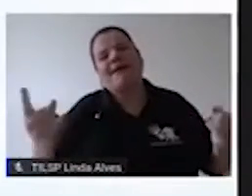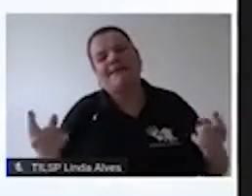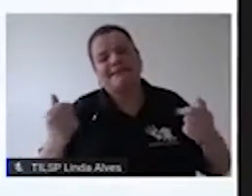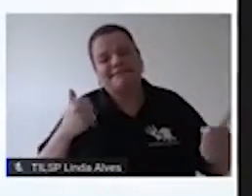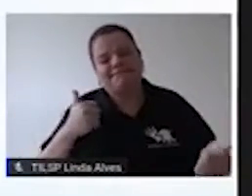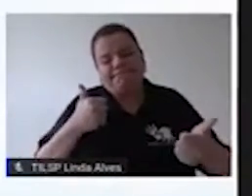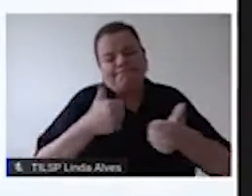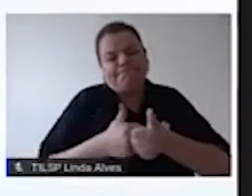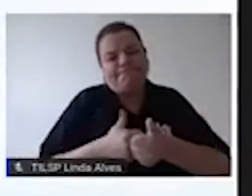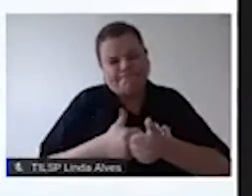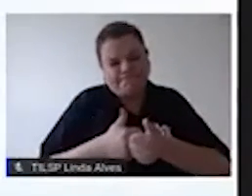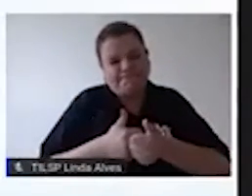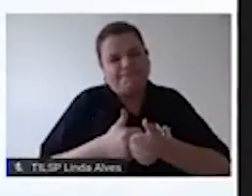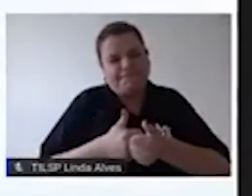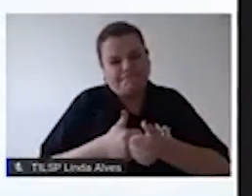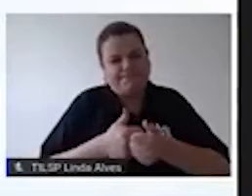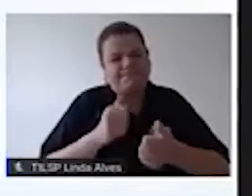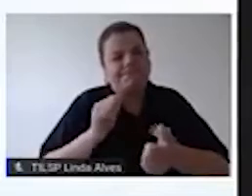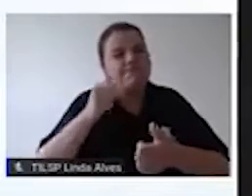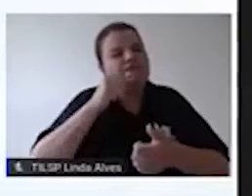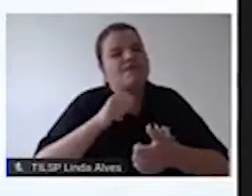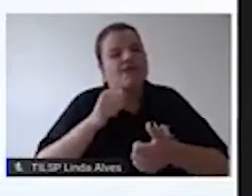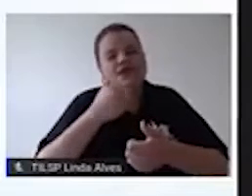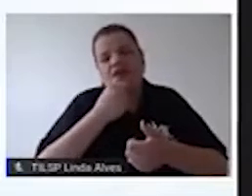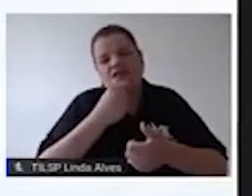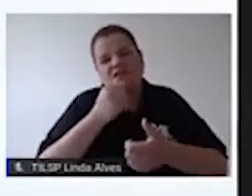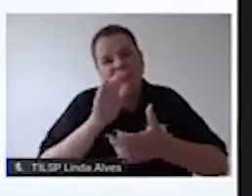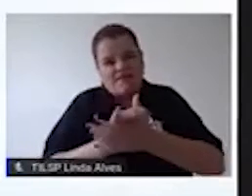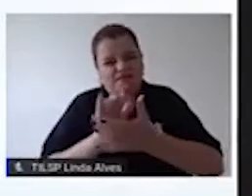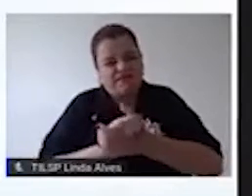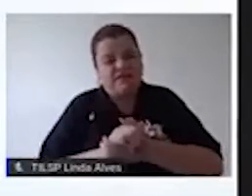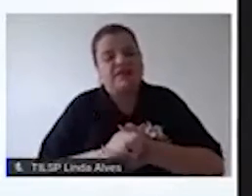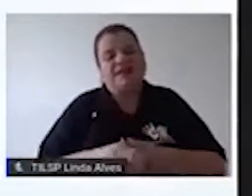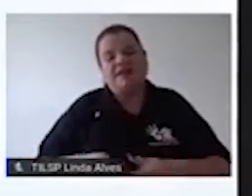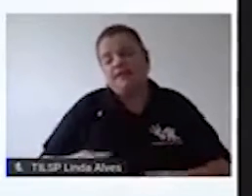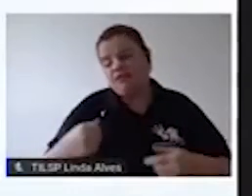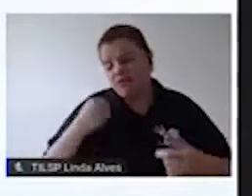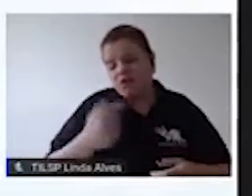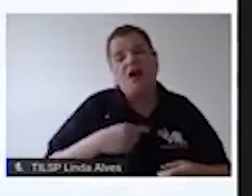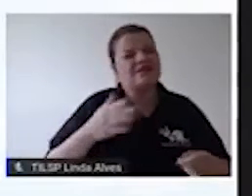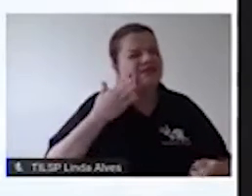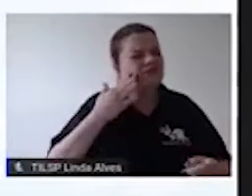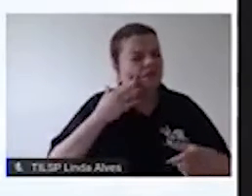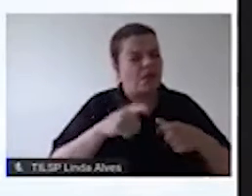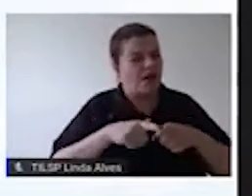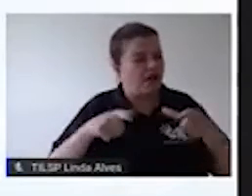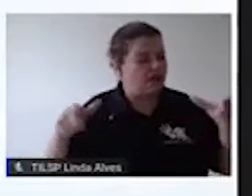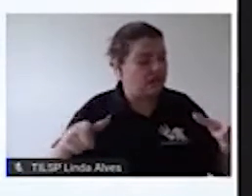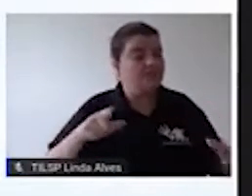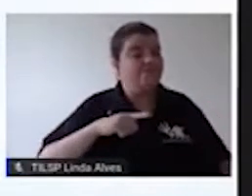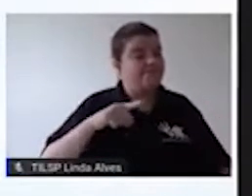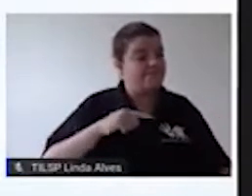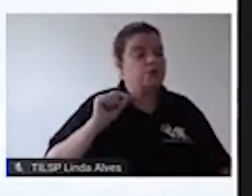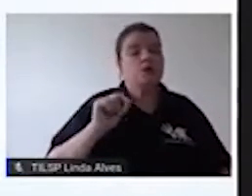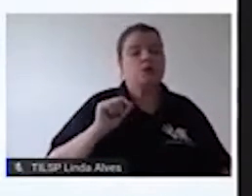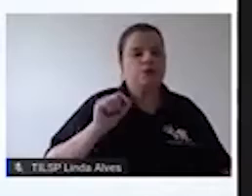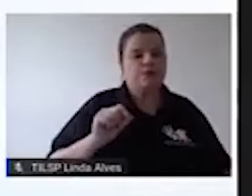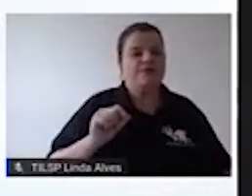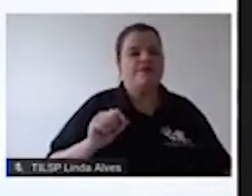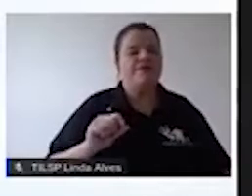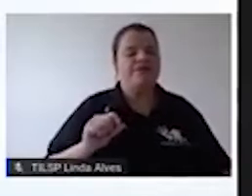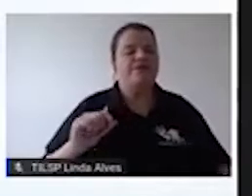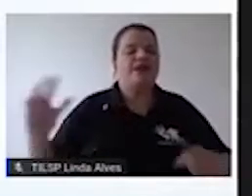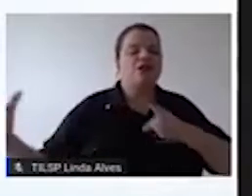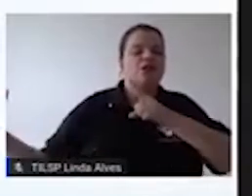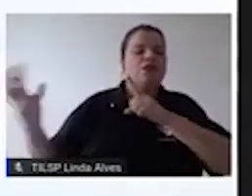próximas do agressor, né? Há, como a gente também estava conversando, os efeitos